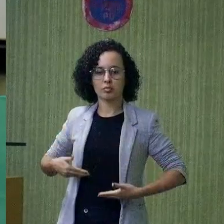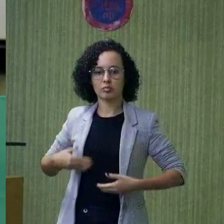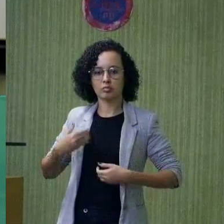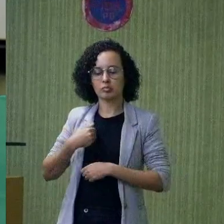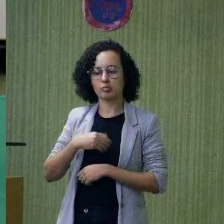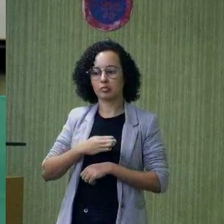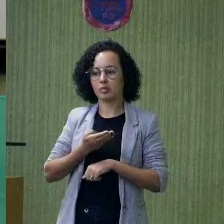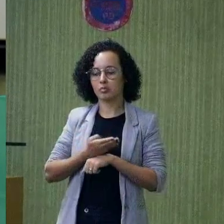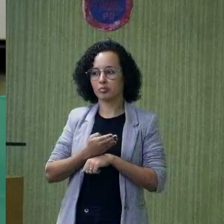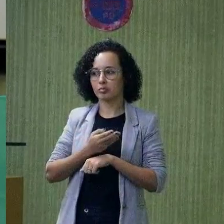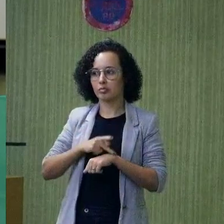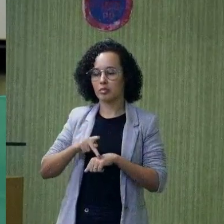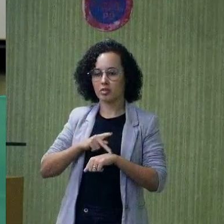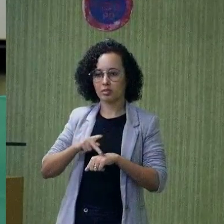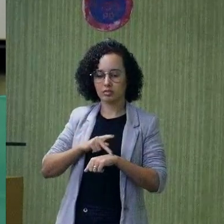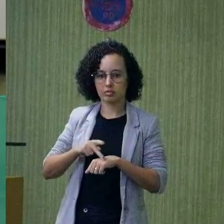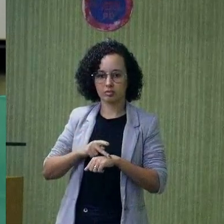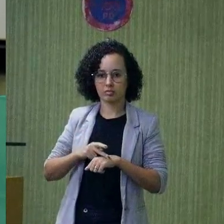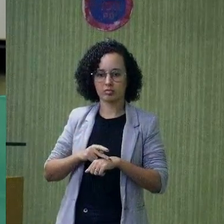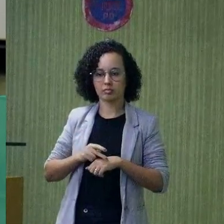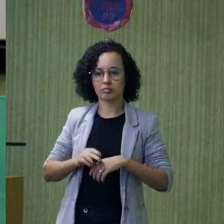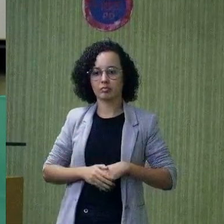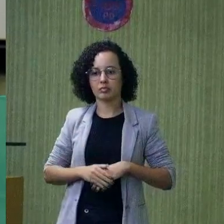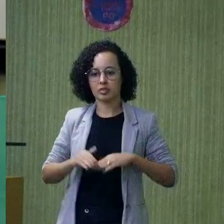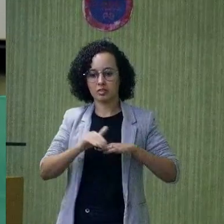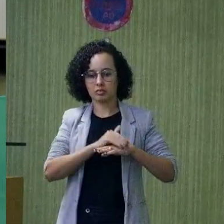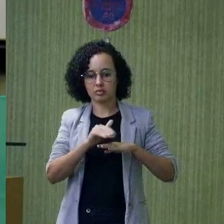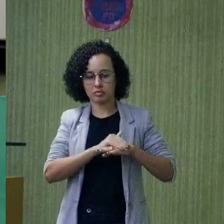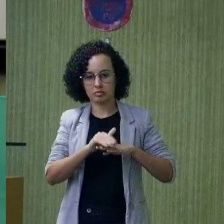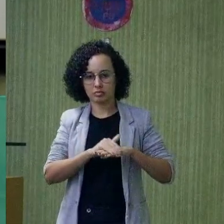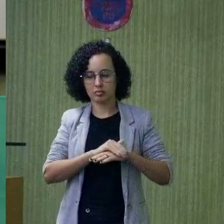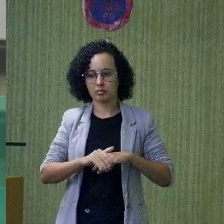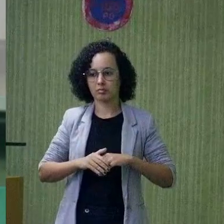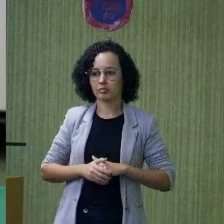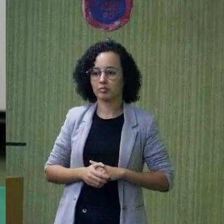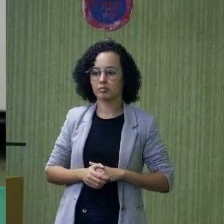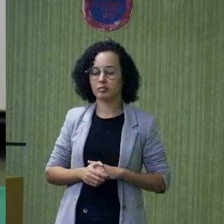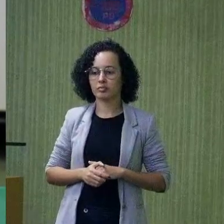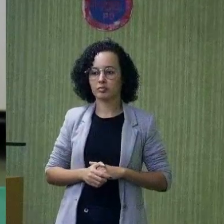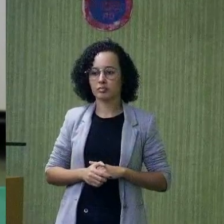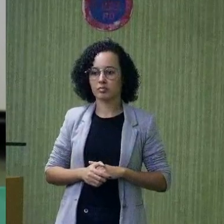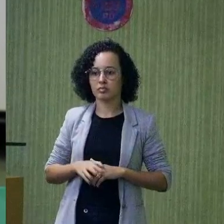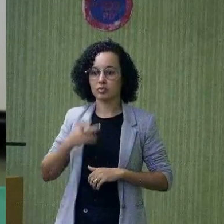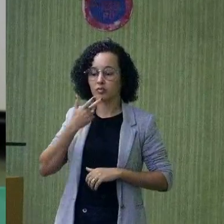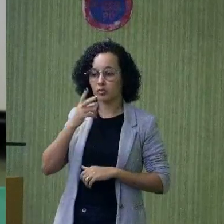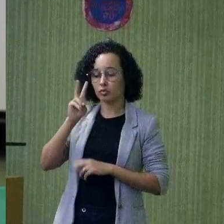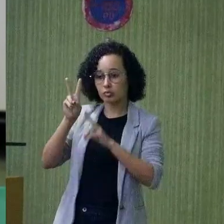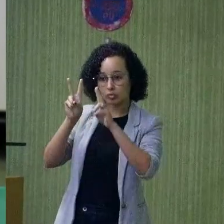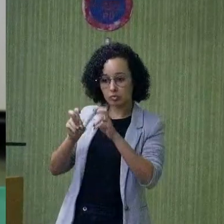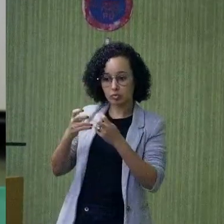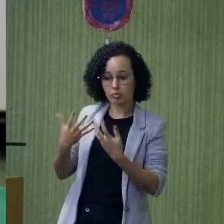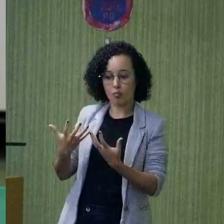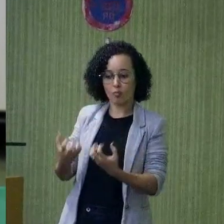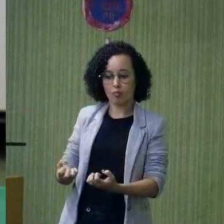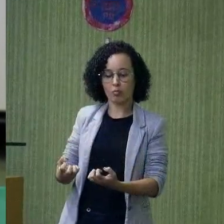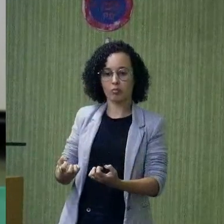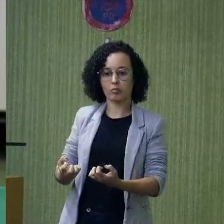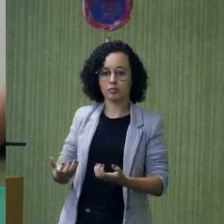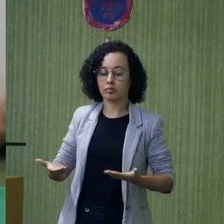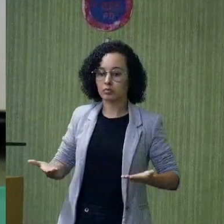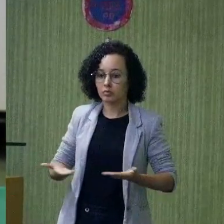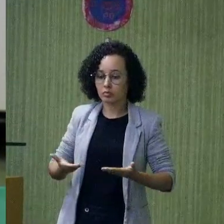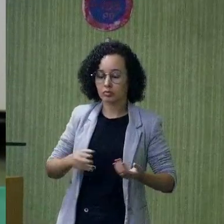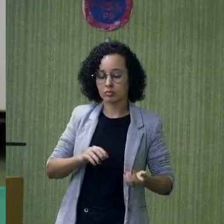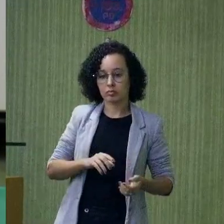star eh queria né a gente falou agora sobre a seca agora vamos falar sobre